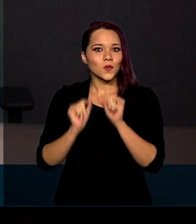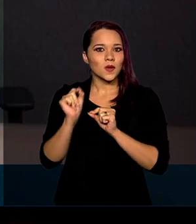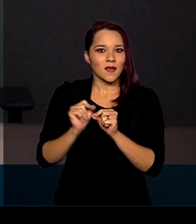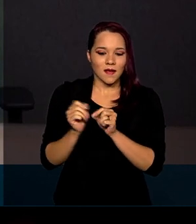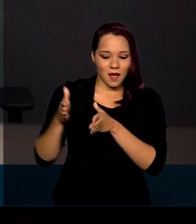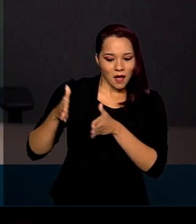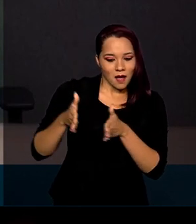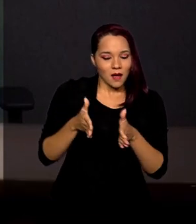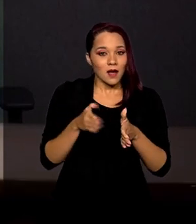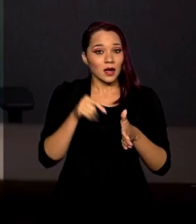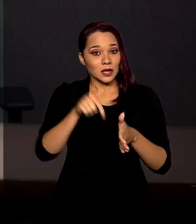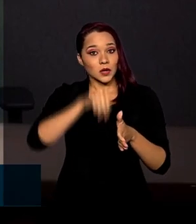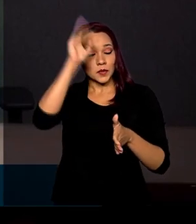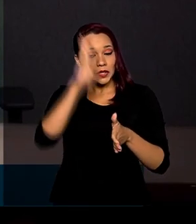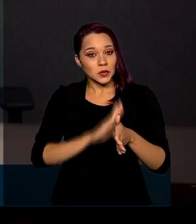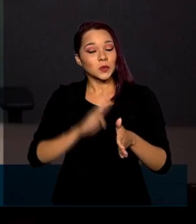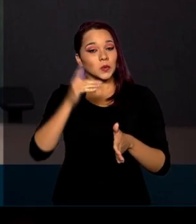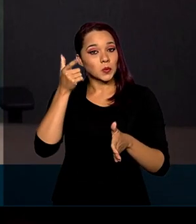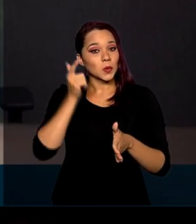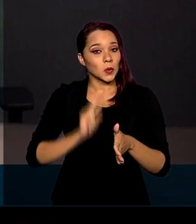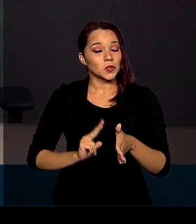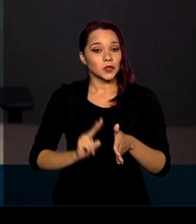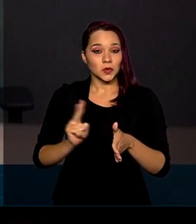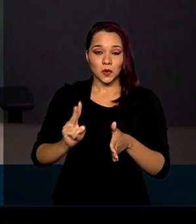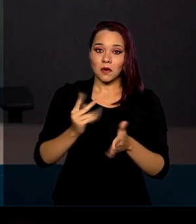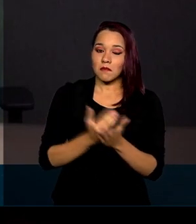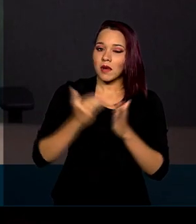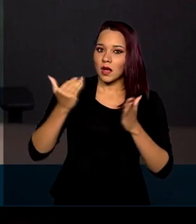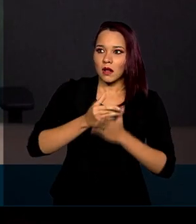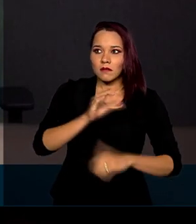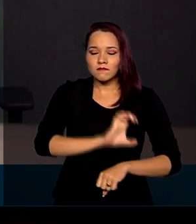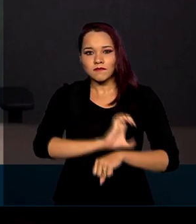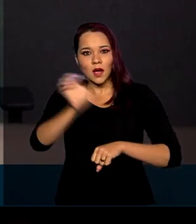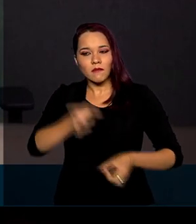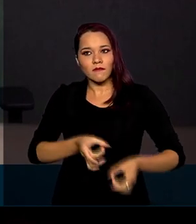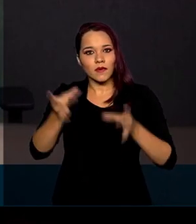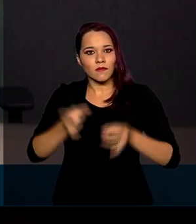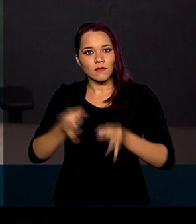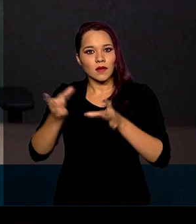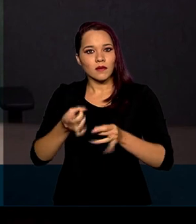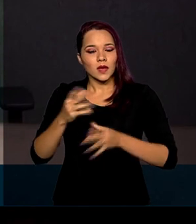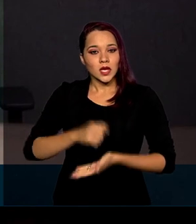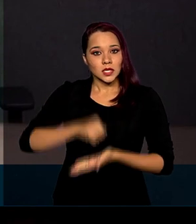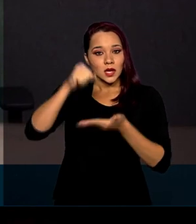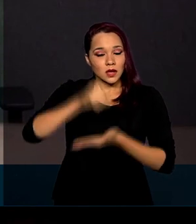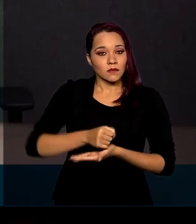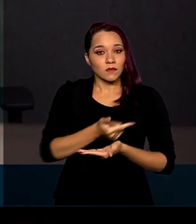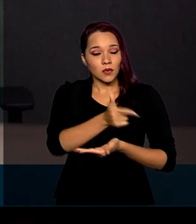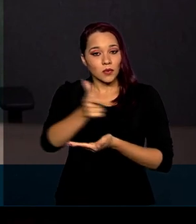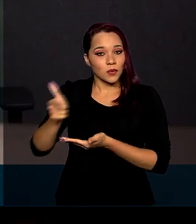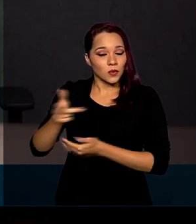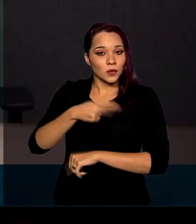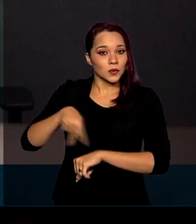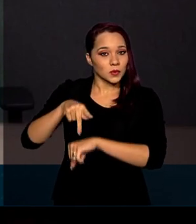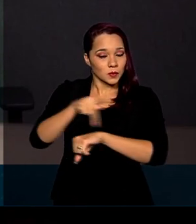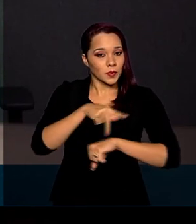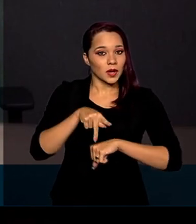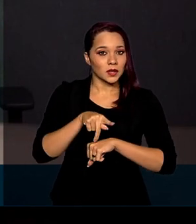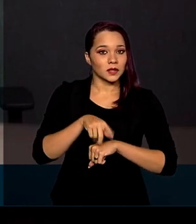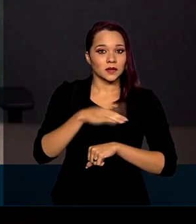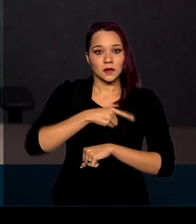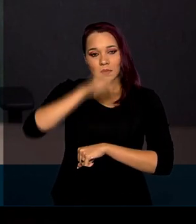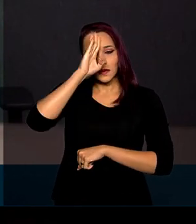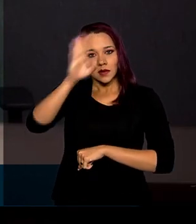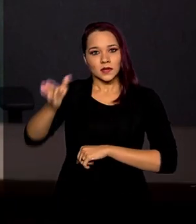faz com que o Brasil continue a ser, de longe, o maior exportador de fato. Que continue a ser um player